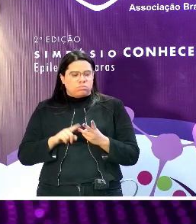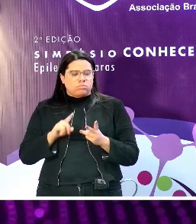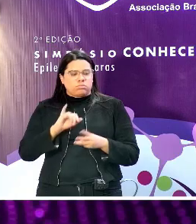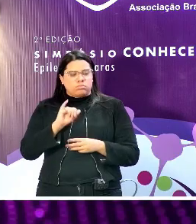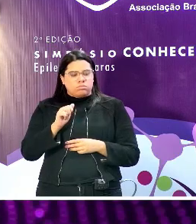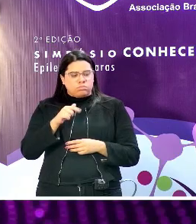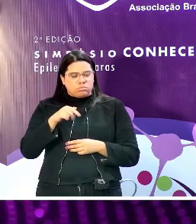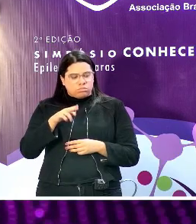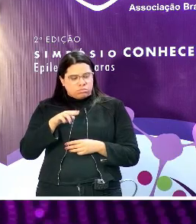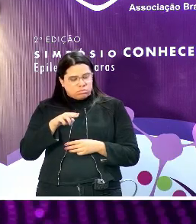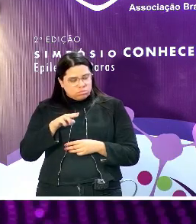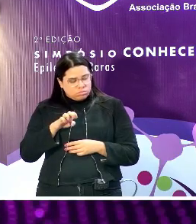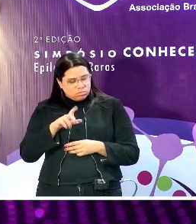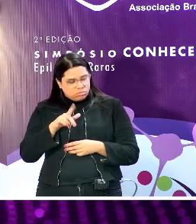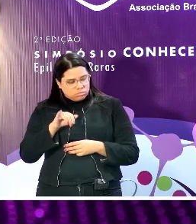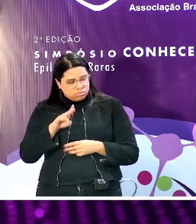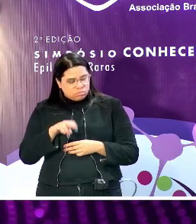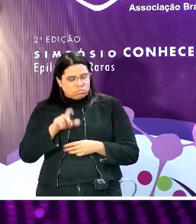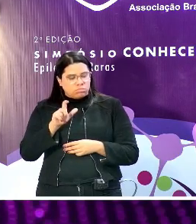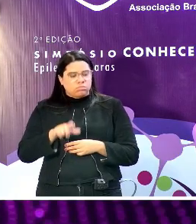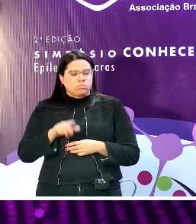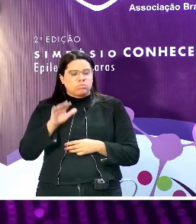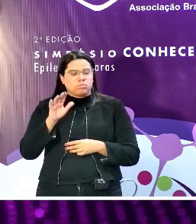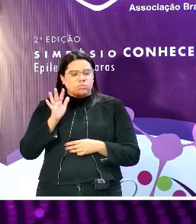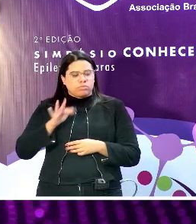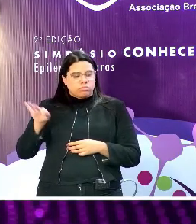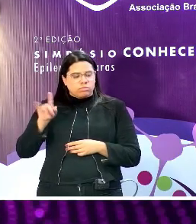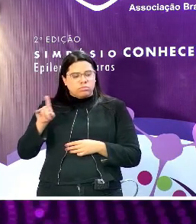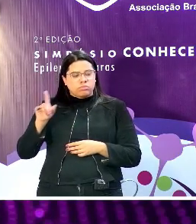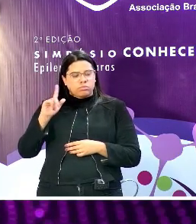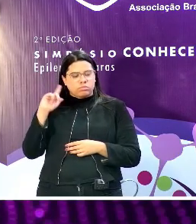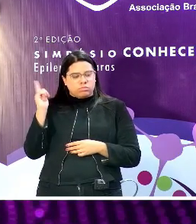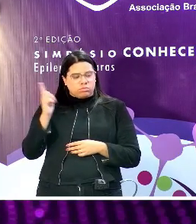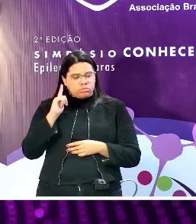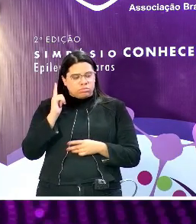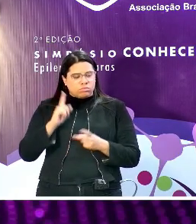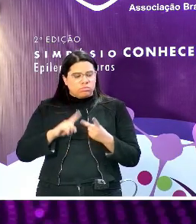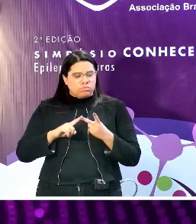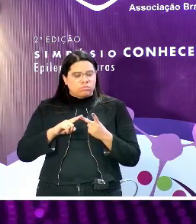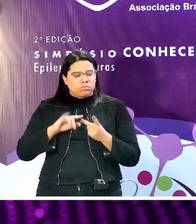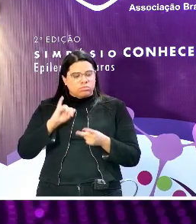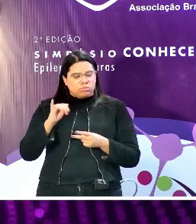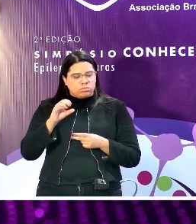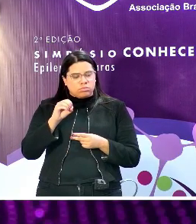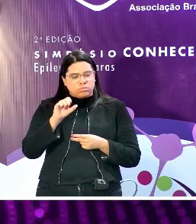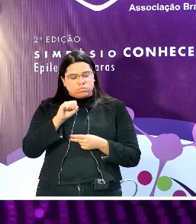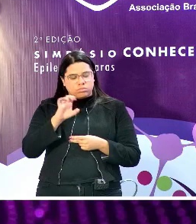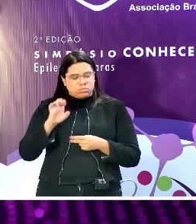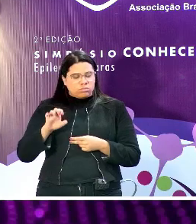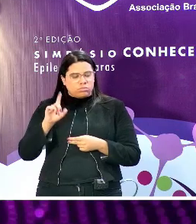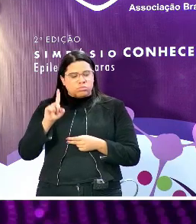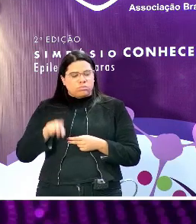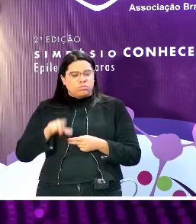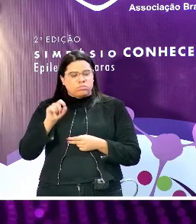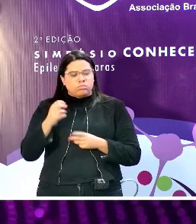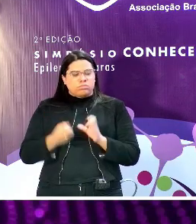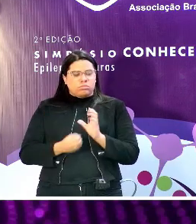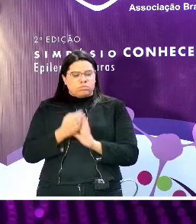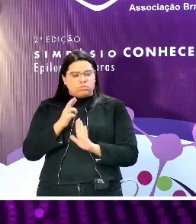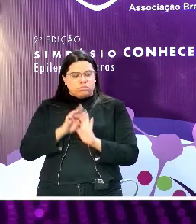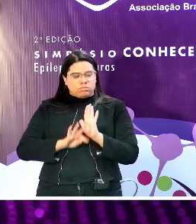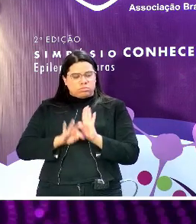Goiás, o laboratório de síntese orgânica, que é o professor José Augusto, que é quem faz a síntese